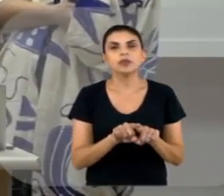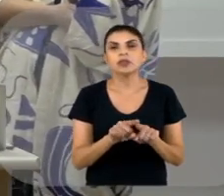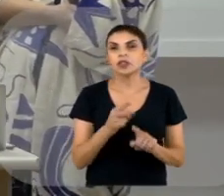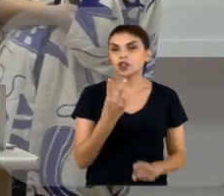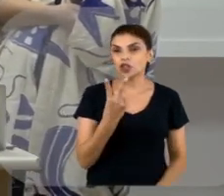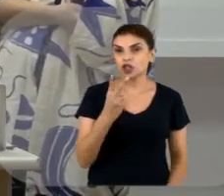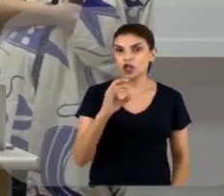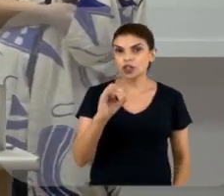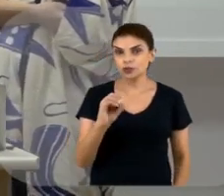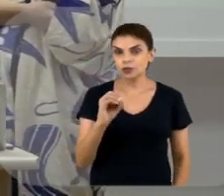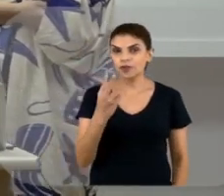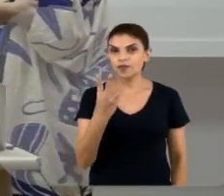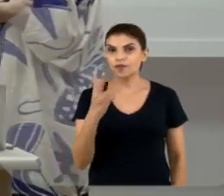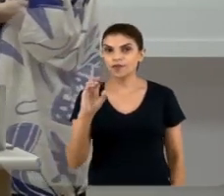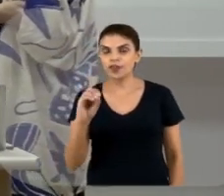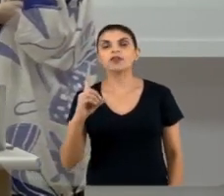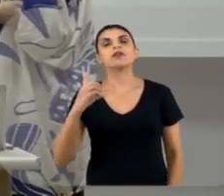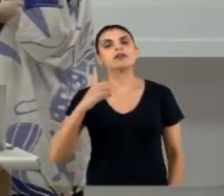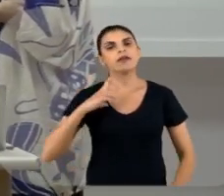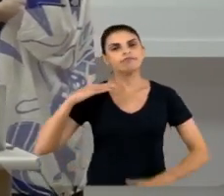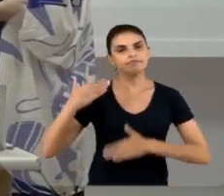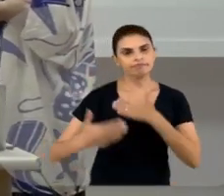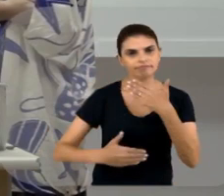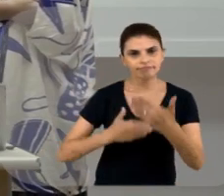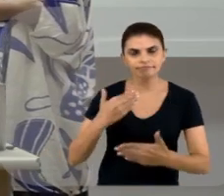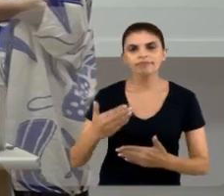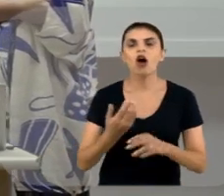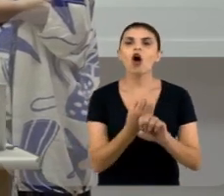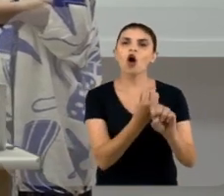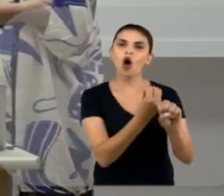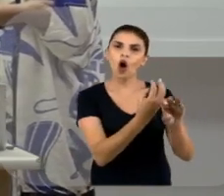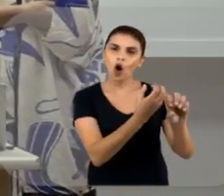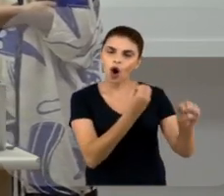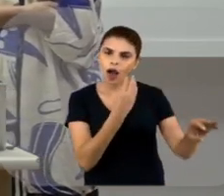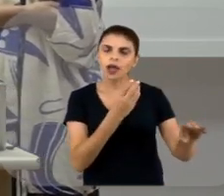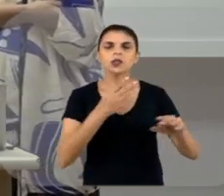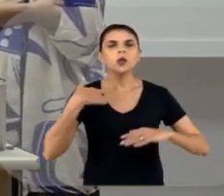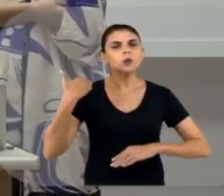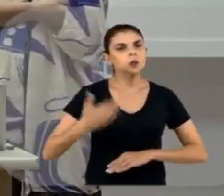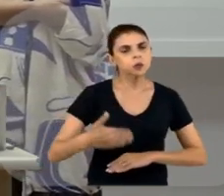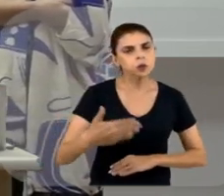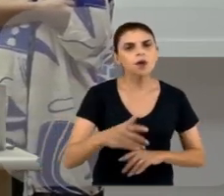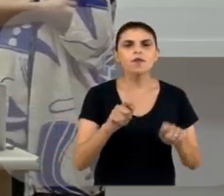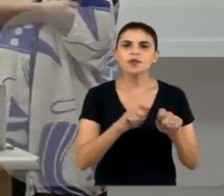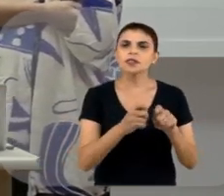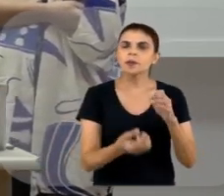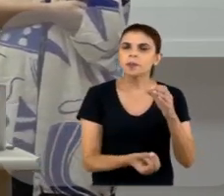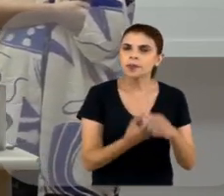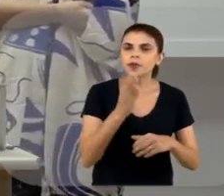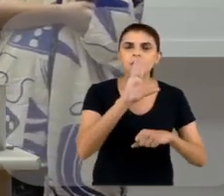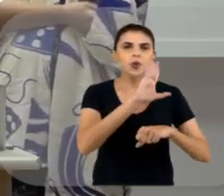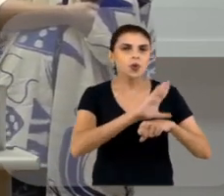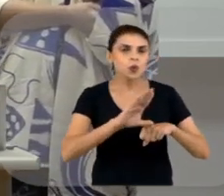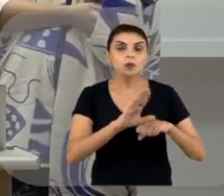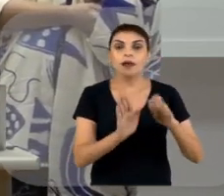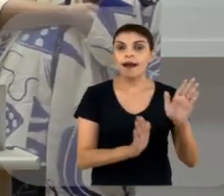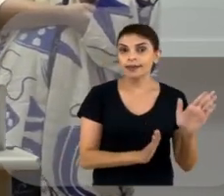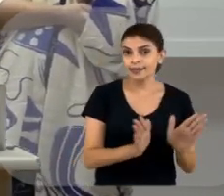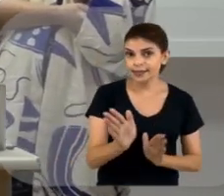Desde 2020, a gente vem caminhando de forma mais intensa para a produção de